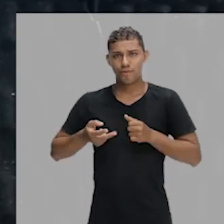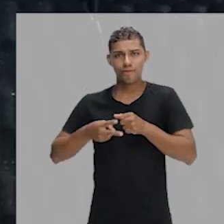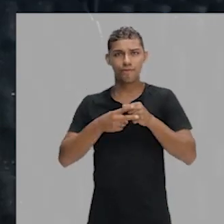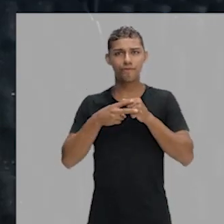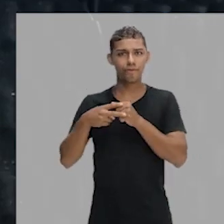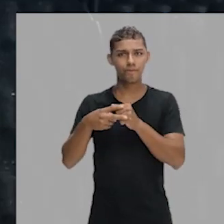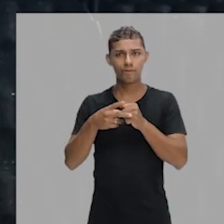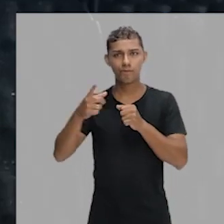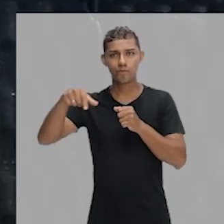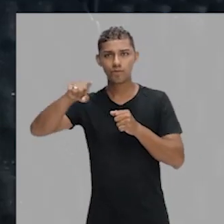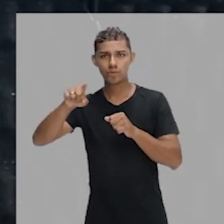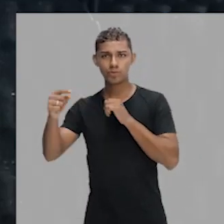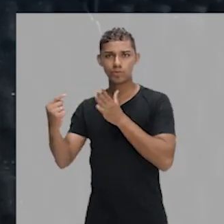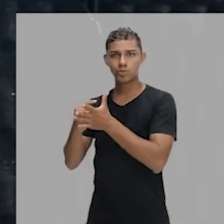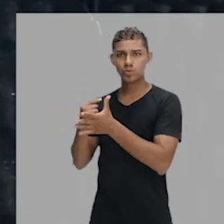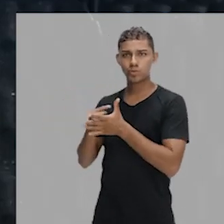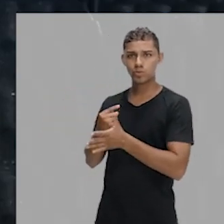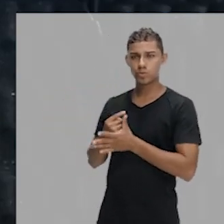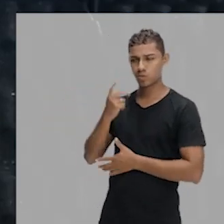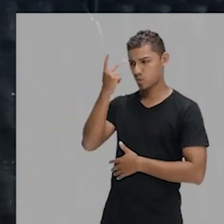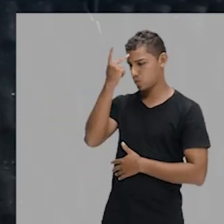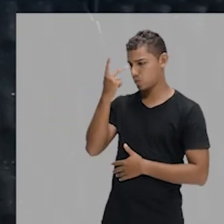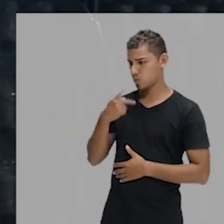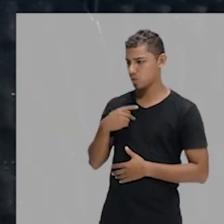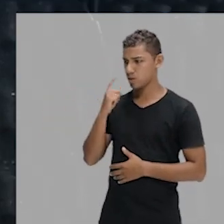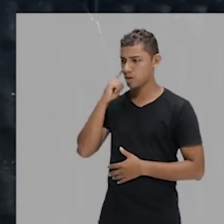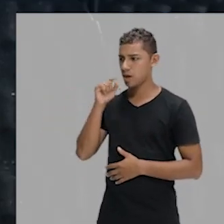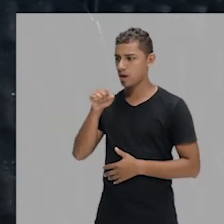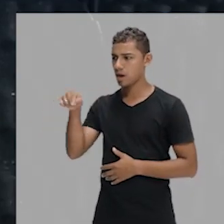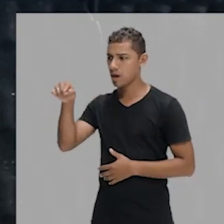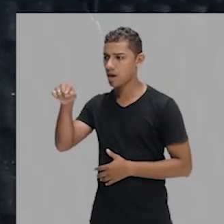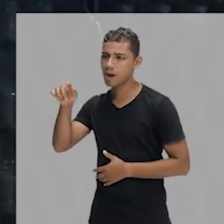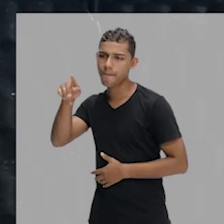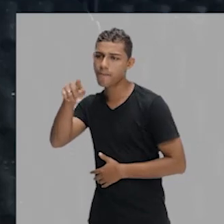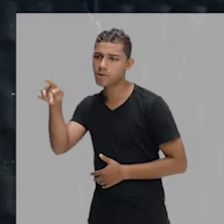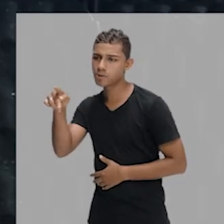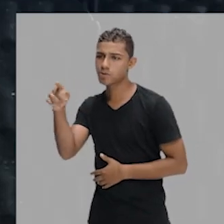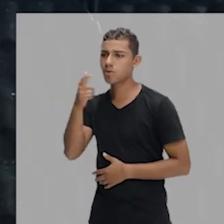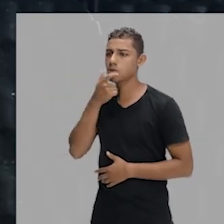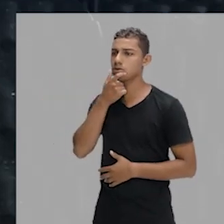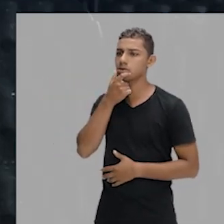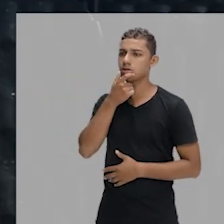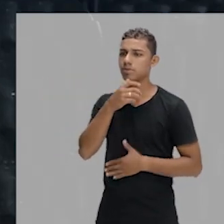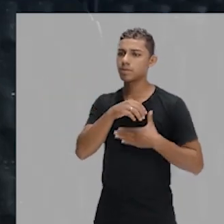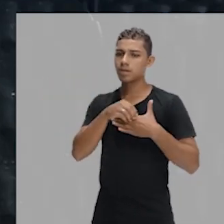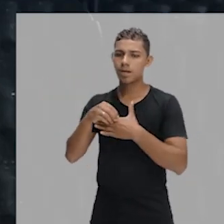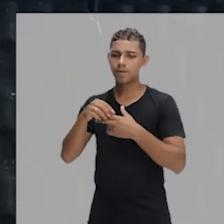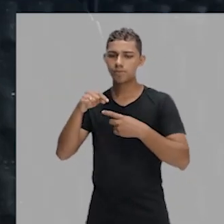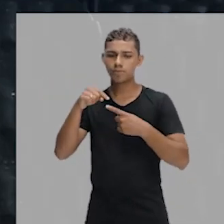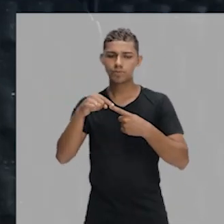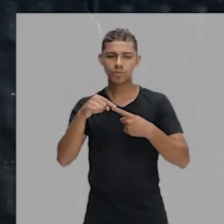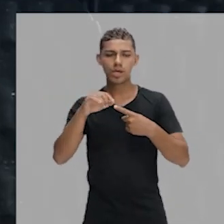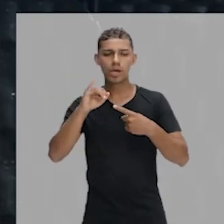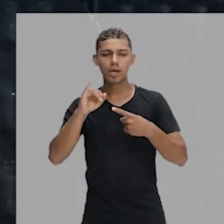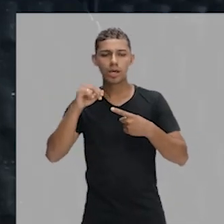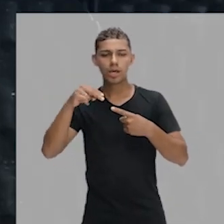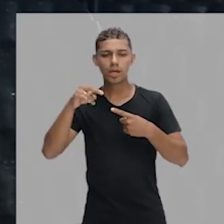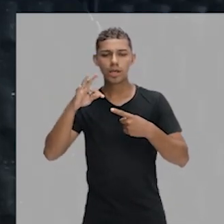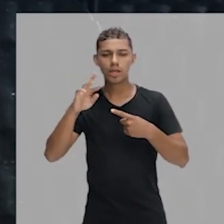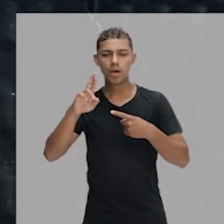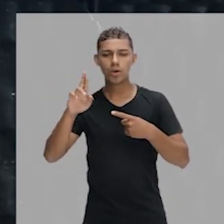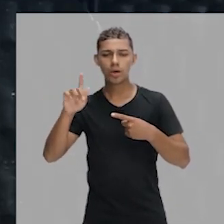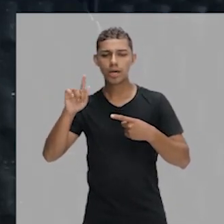perguntar isso, o professor de inglês vem e traz forma afirmativa, interrogativa e negativa? Por que toda